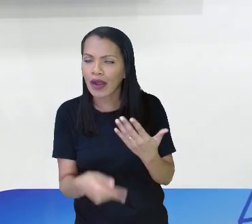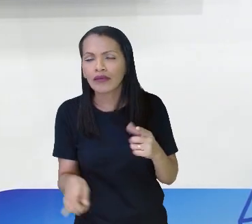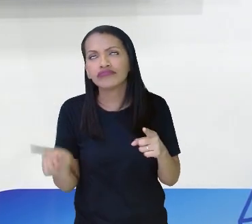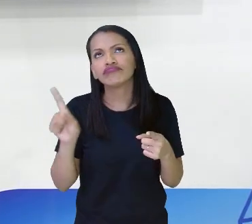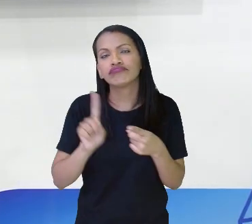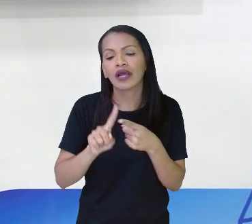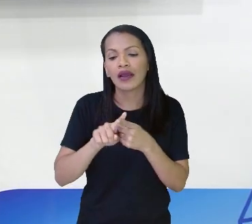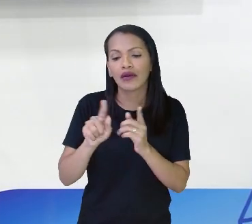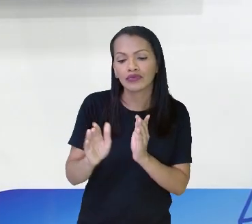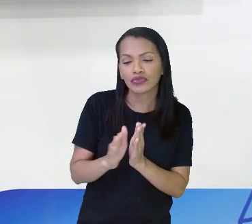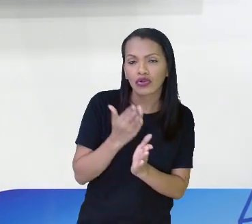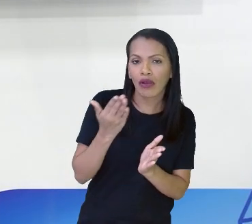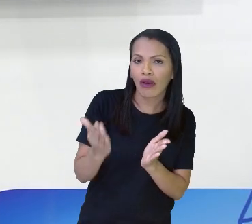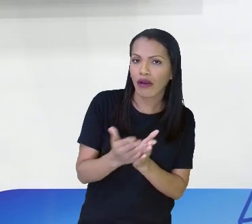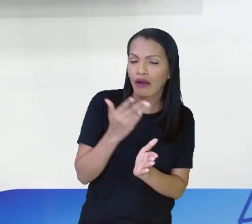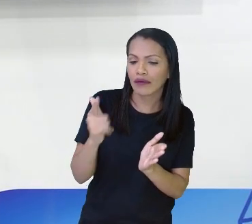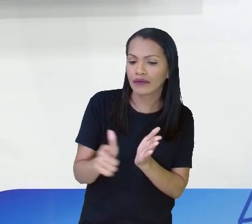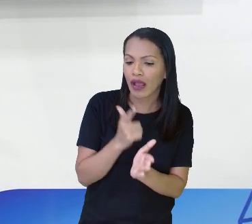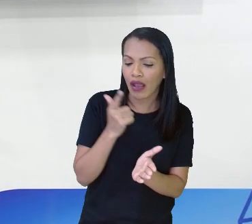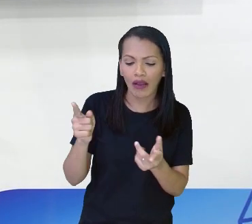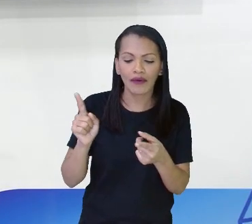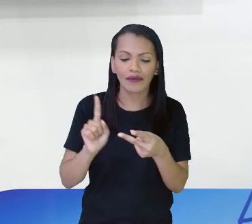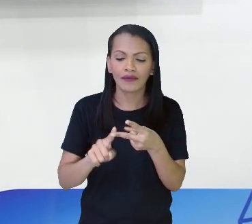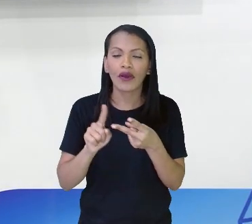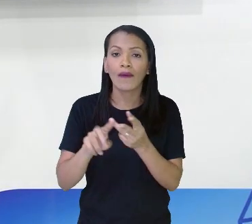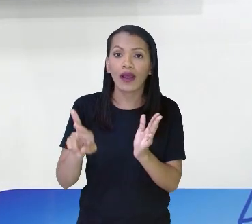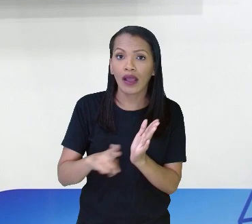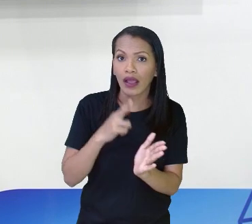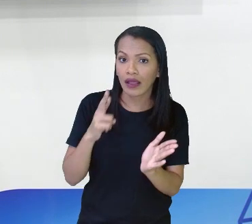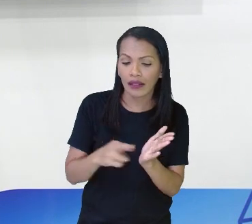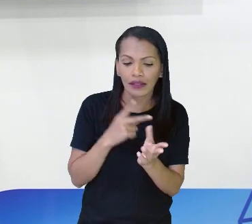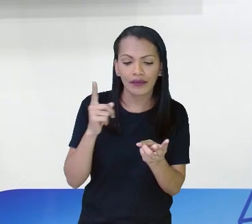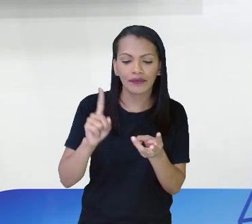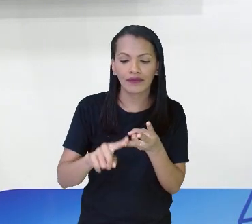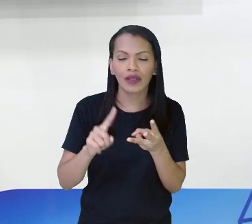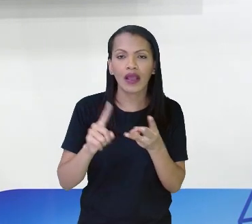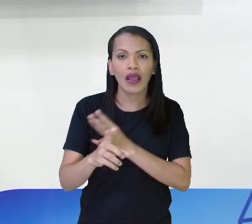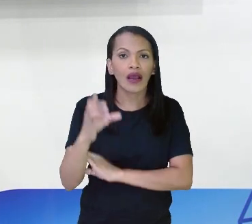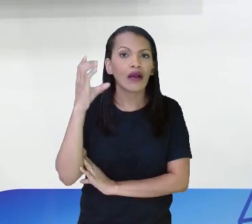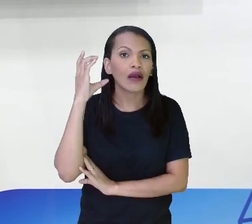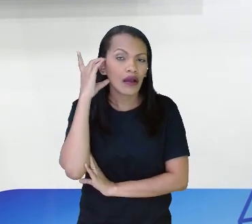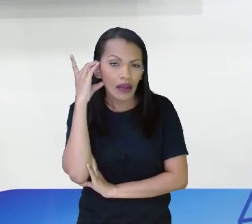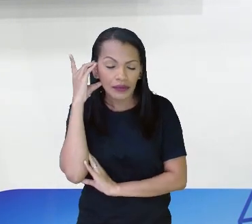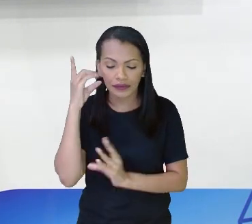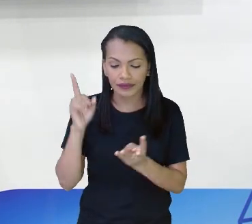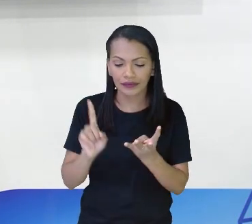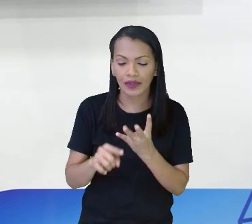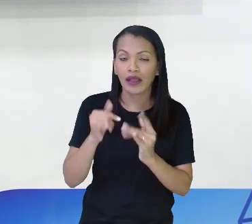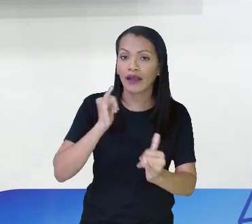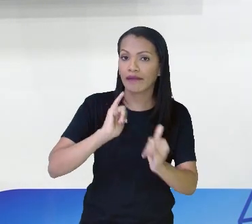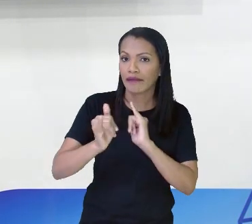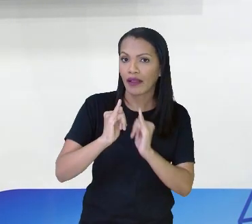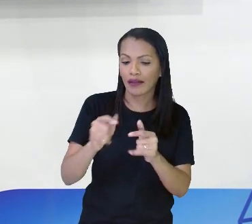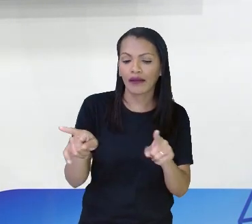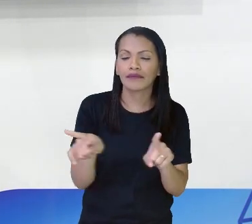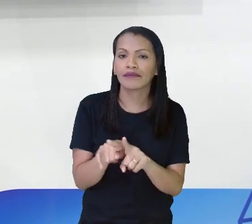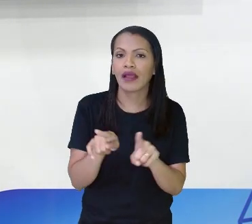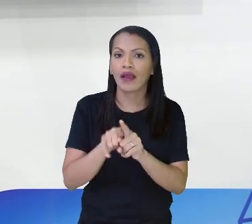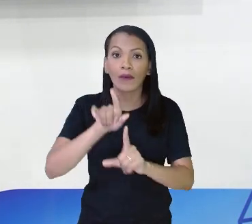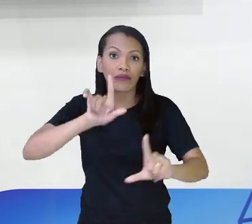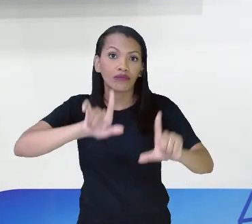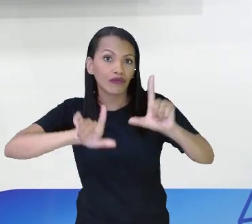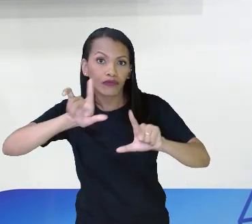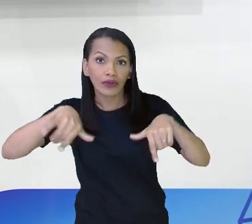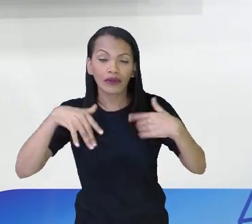Jornais, revistas, meios televisivos, rádio, internet, dentre outros. Então,